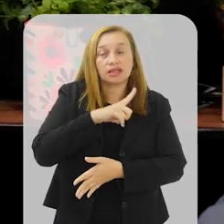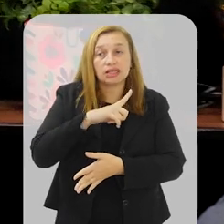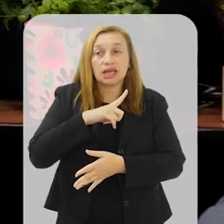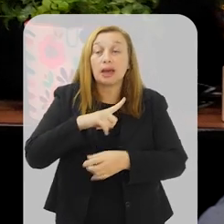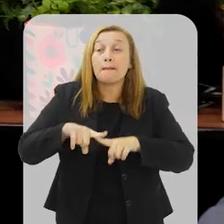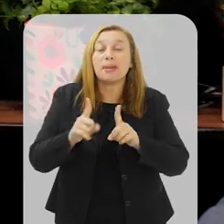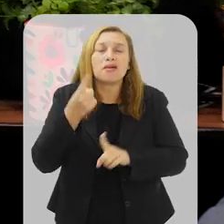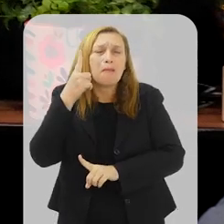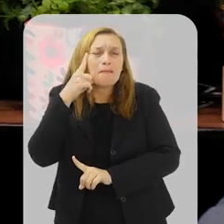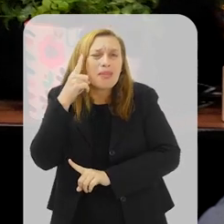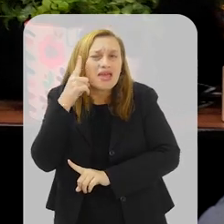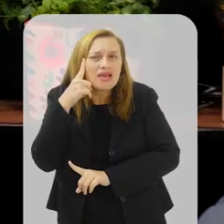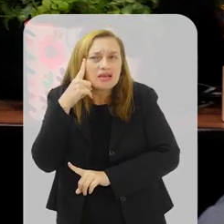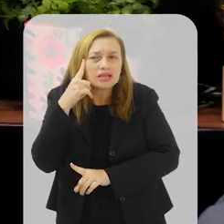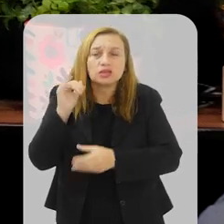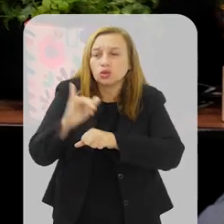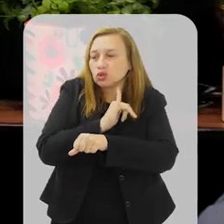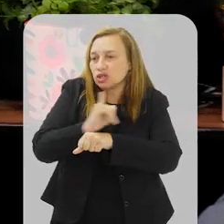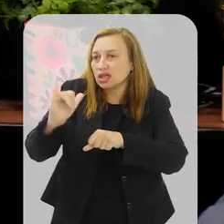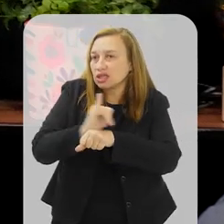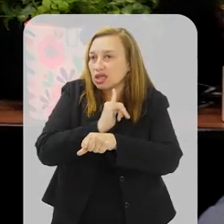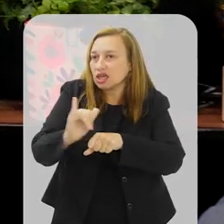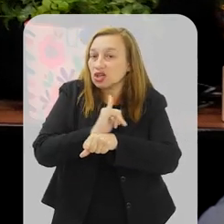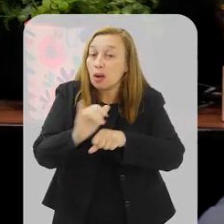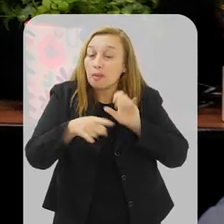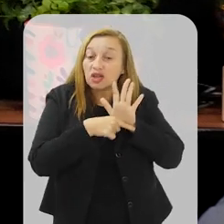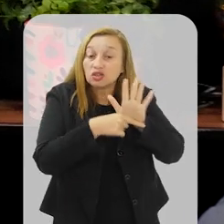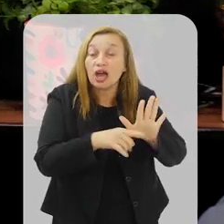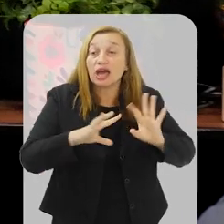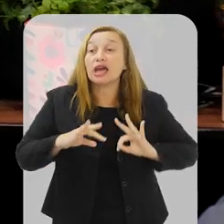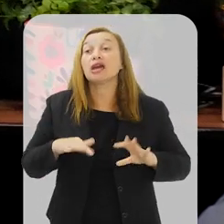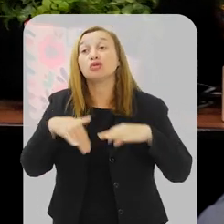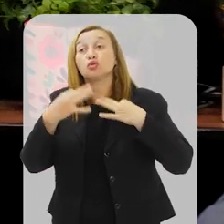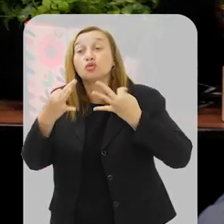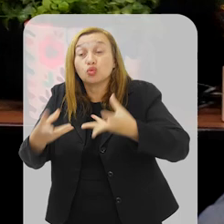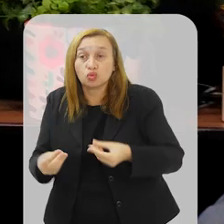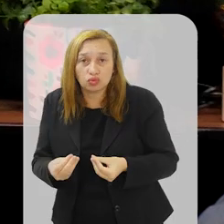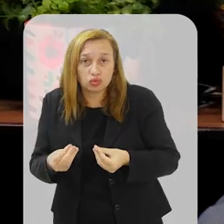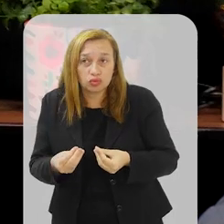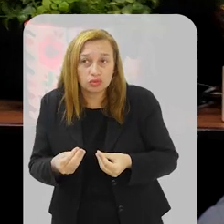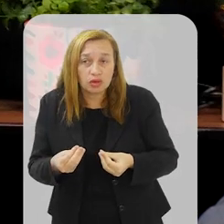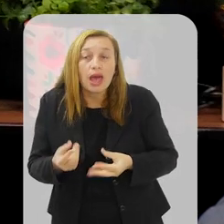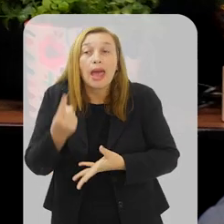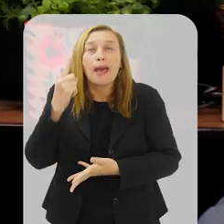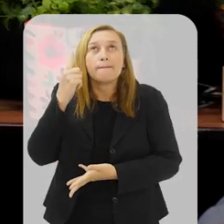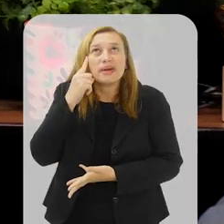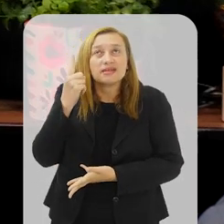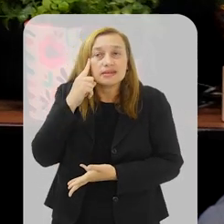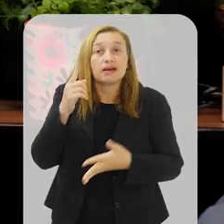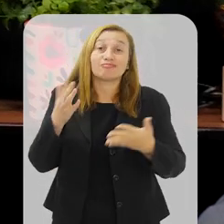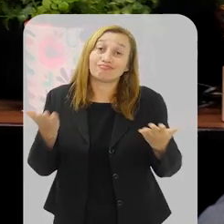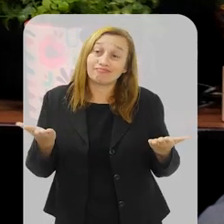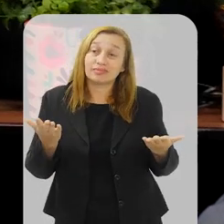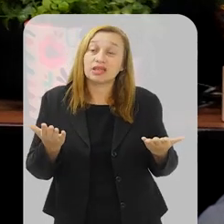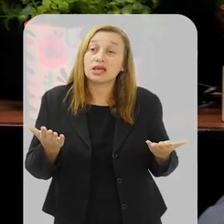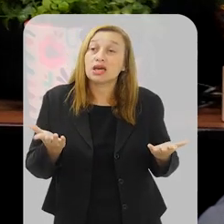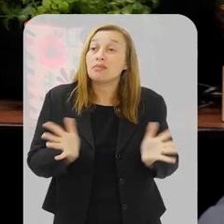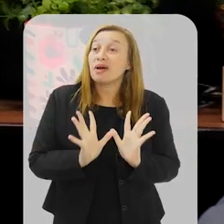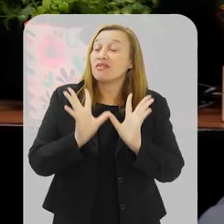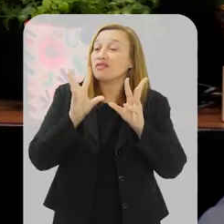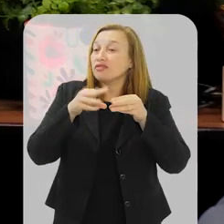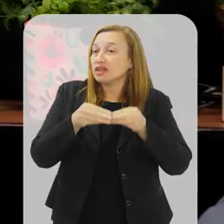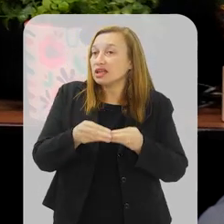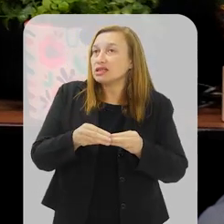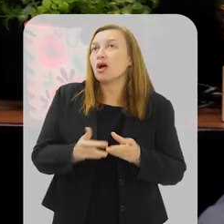algumas dificuldades em atender mas pensam em estratégias para atender então tudo isso é pensado